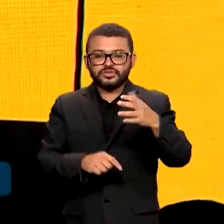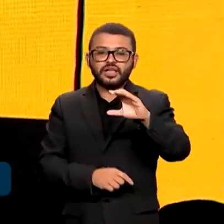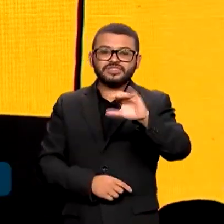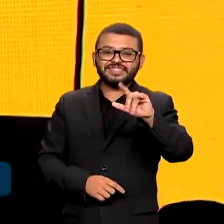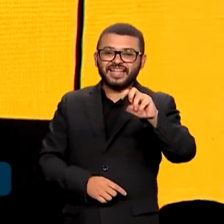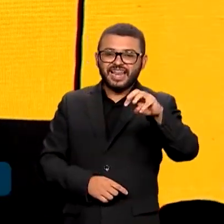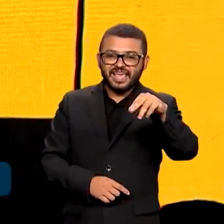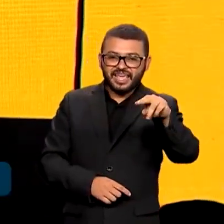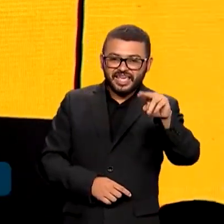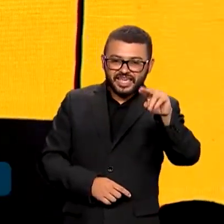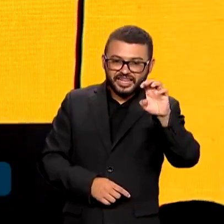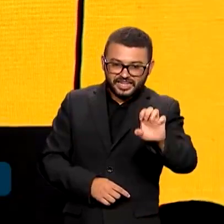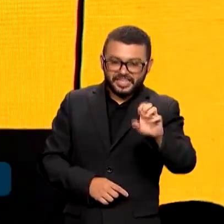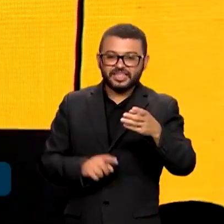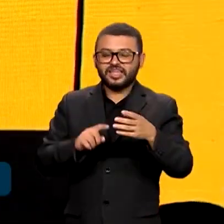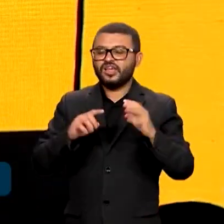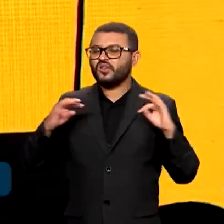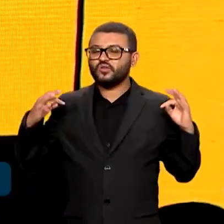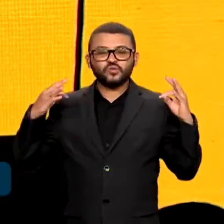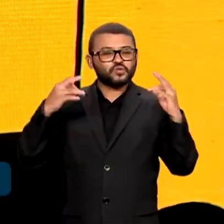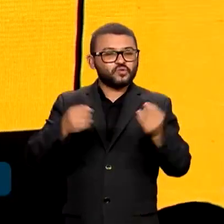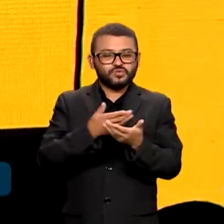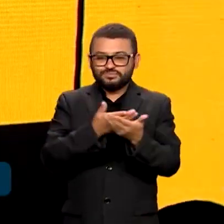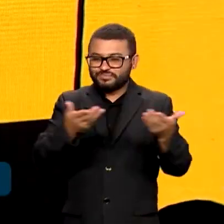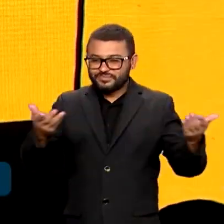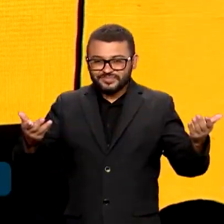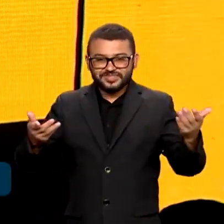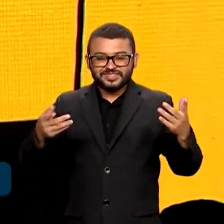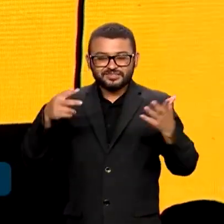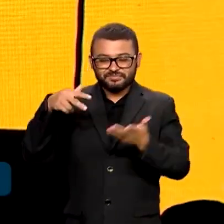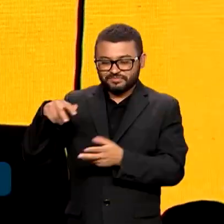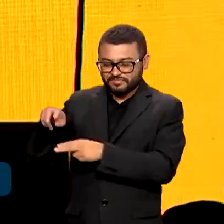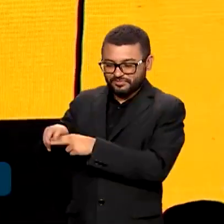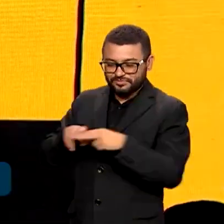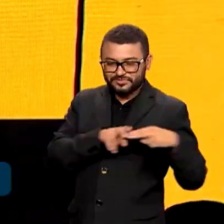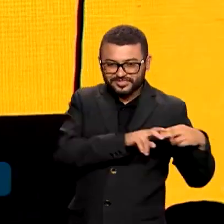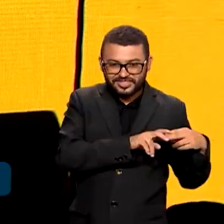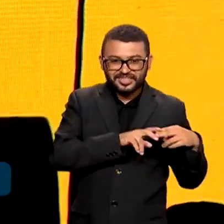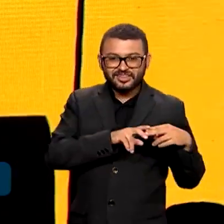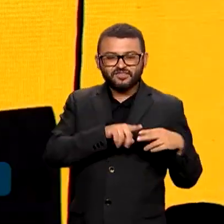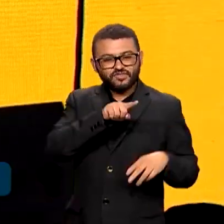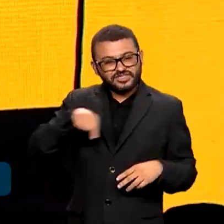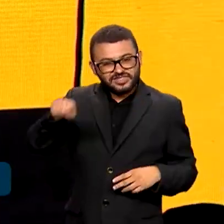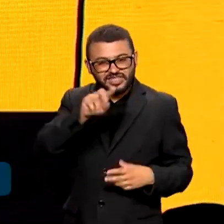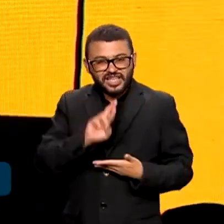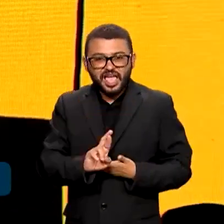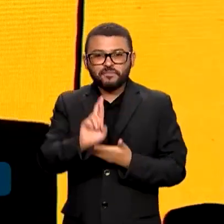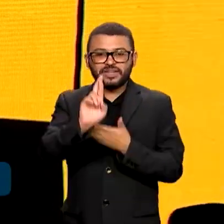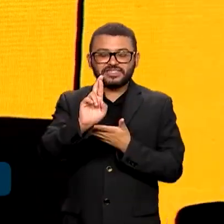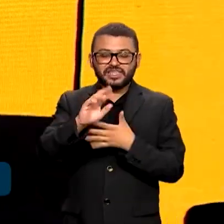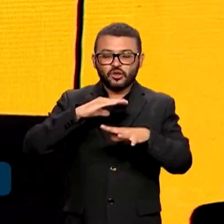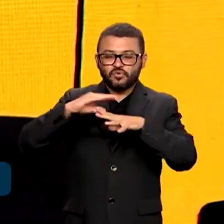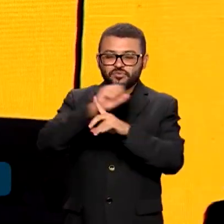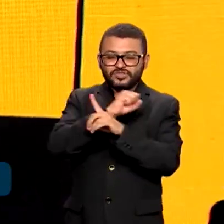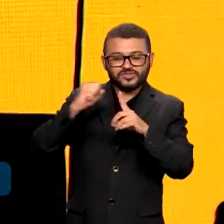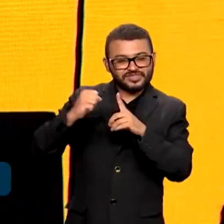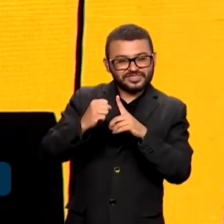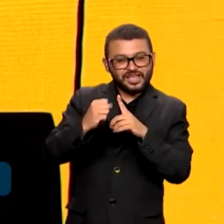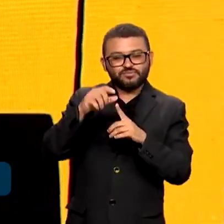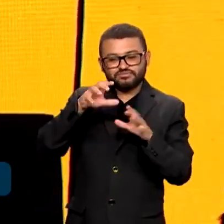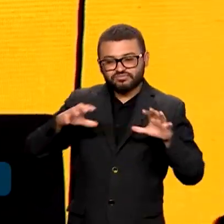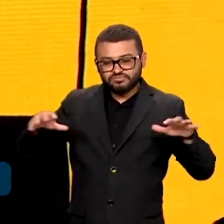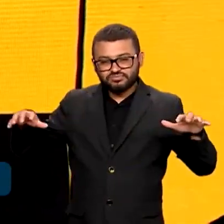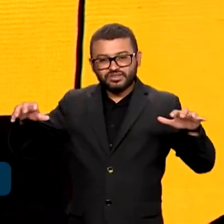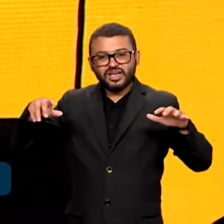Silene, todos que aqui estão em cima representam o conjunto dos movimentos sociais